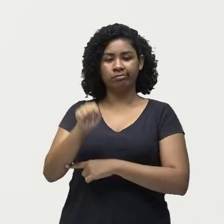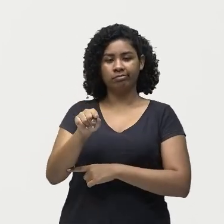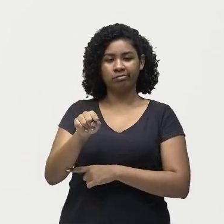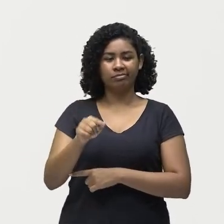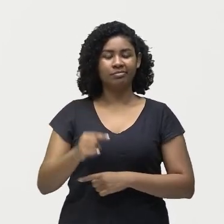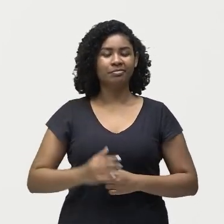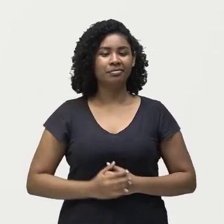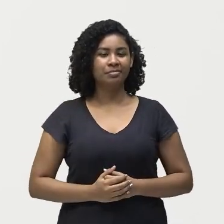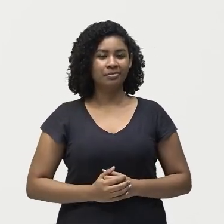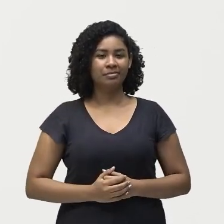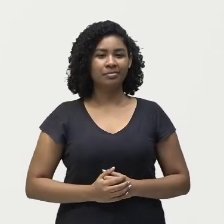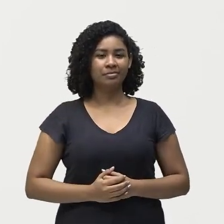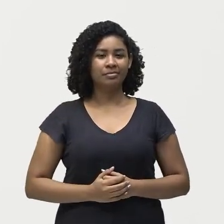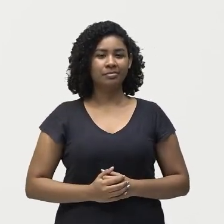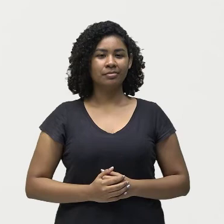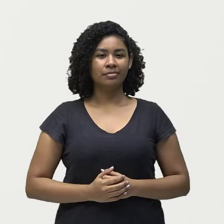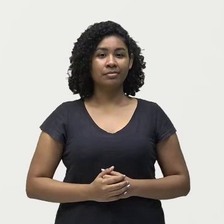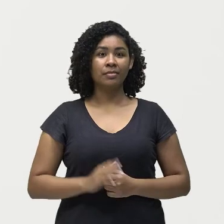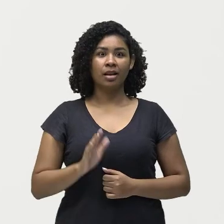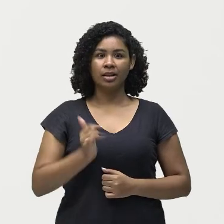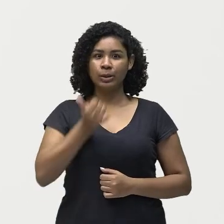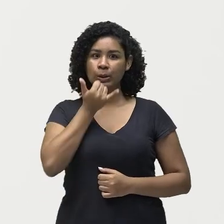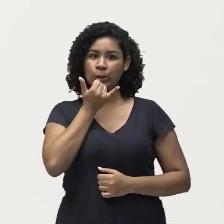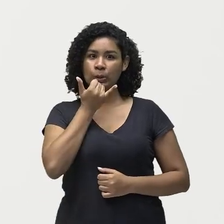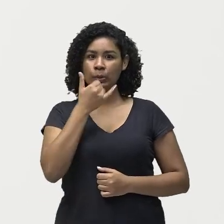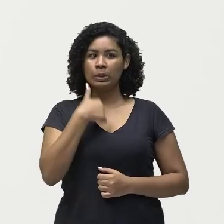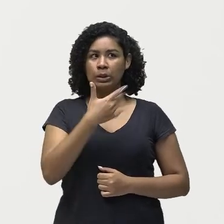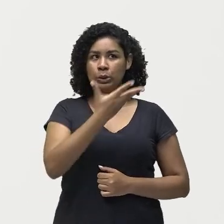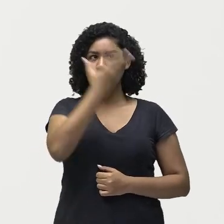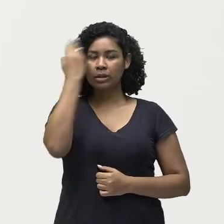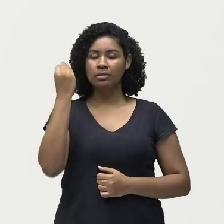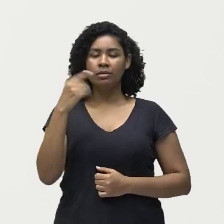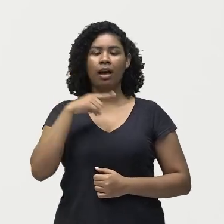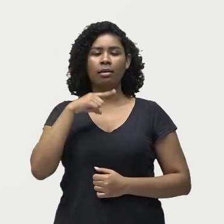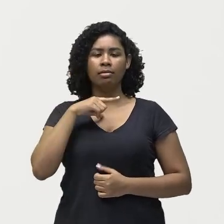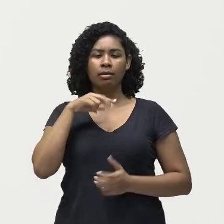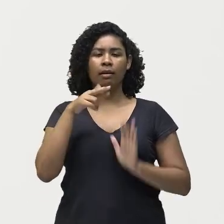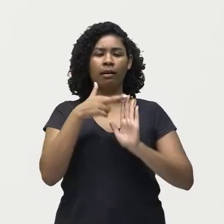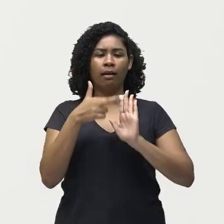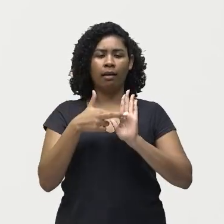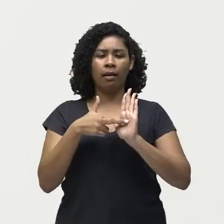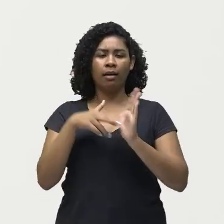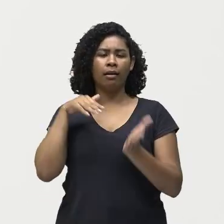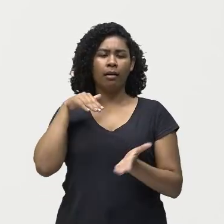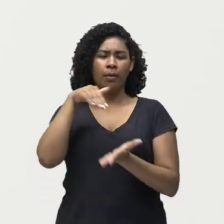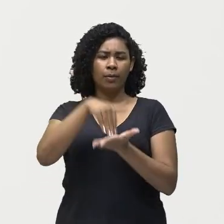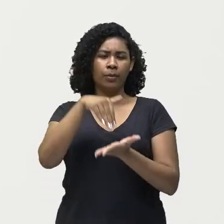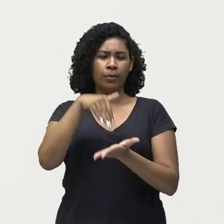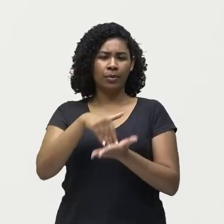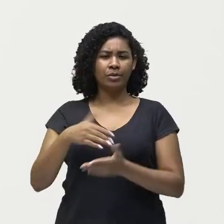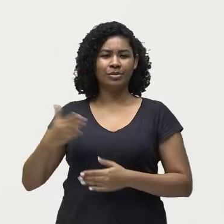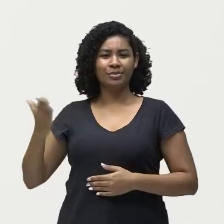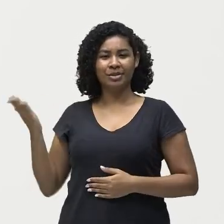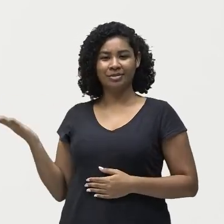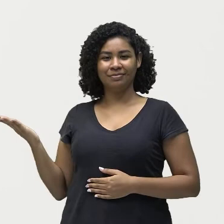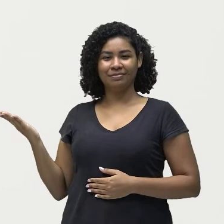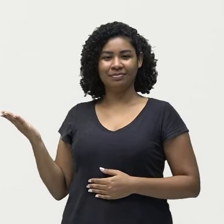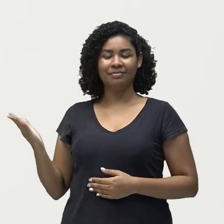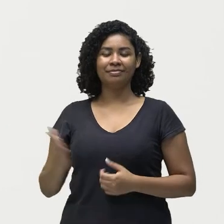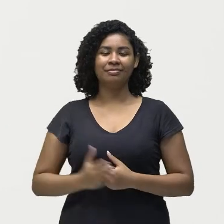comigo. Oh, sorry people, já tinha esquecido da última regra aqui, ó, dos verbos terminados em IE,